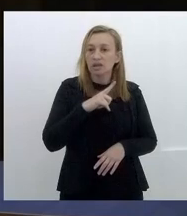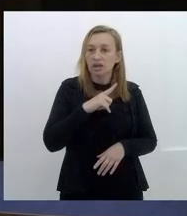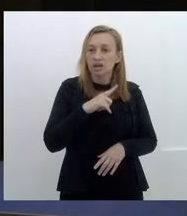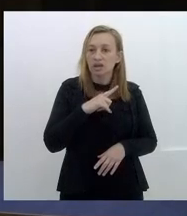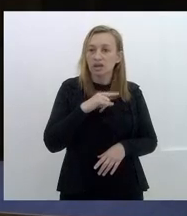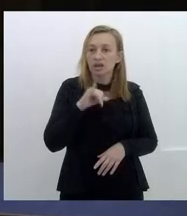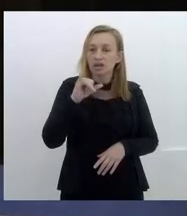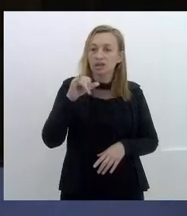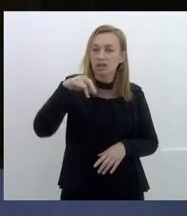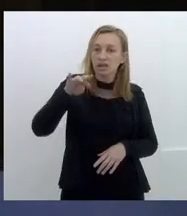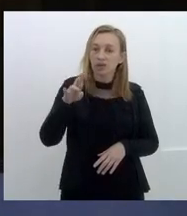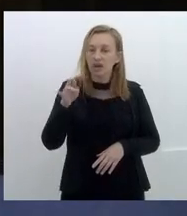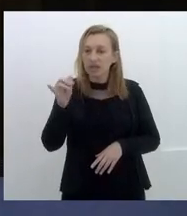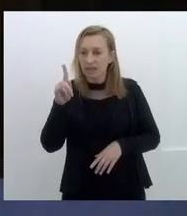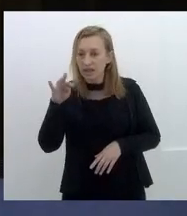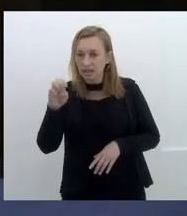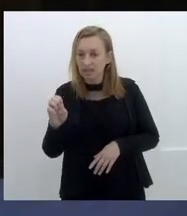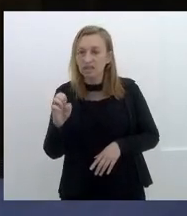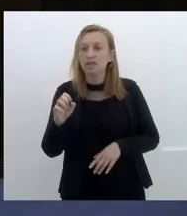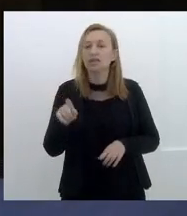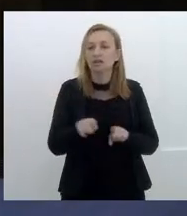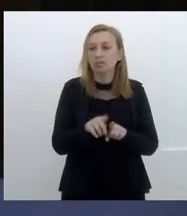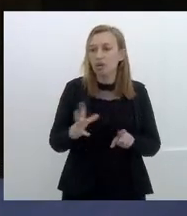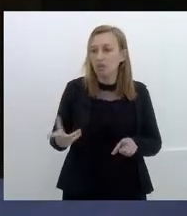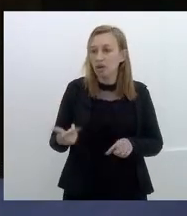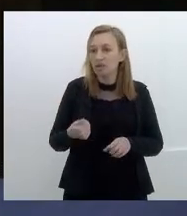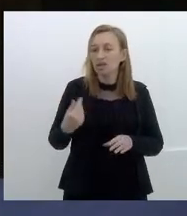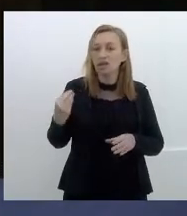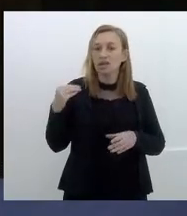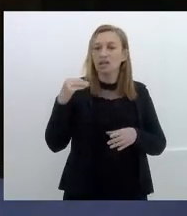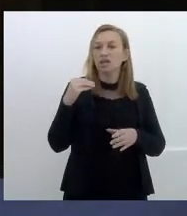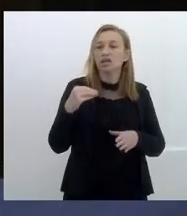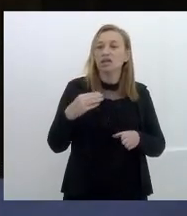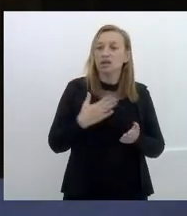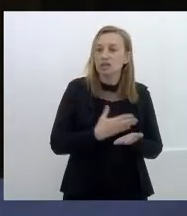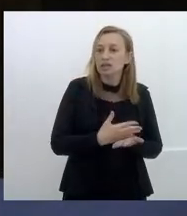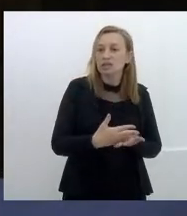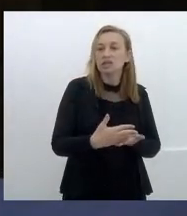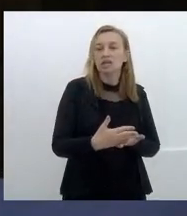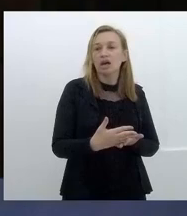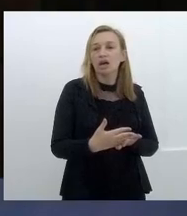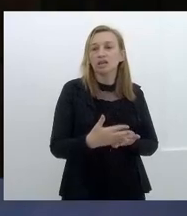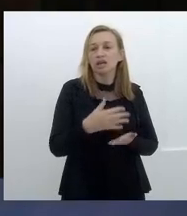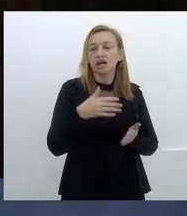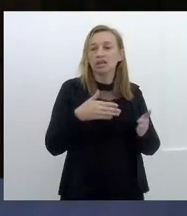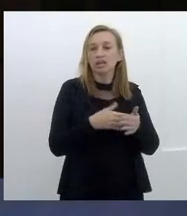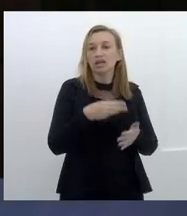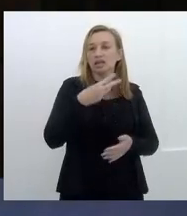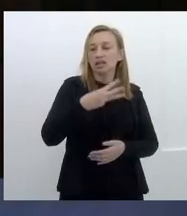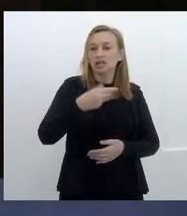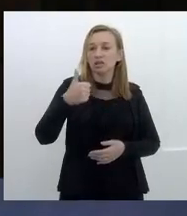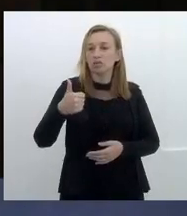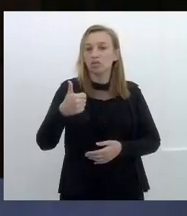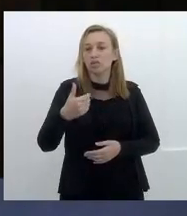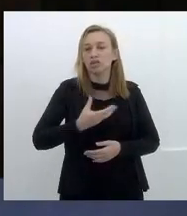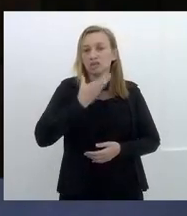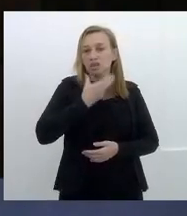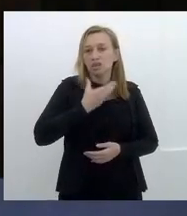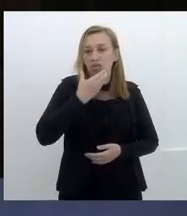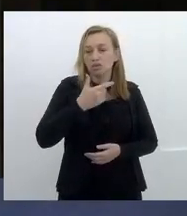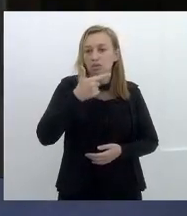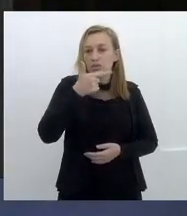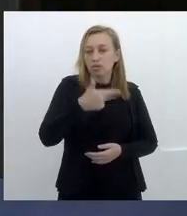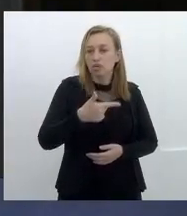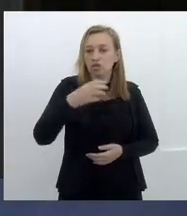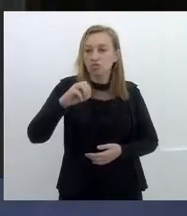integralidade e paridade e tenha ingressado desde que tem Engraçado até Trinta e Um de dezembro de 2003